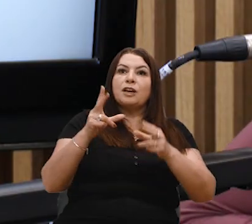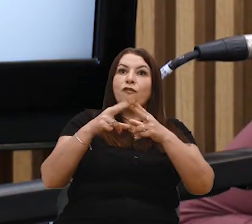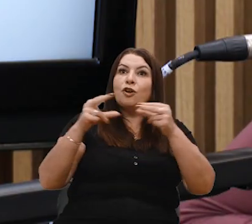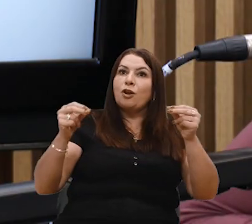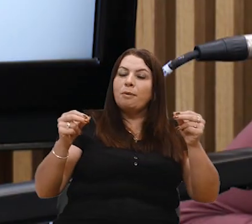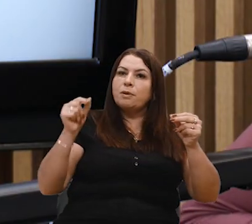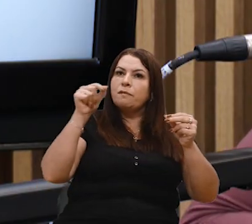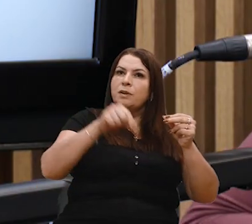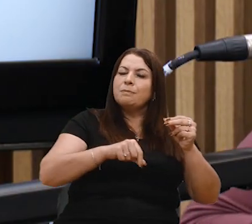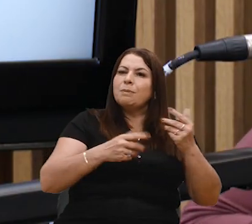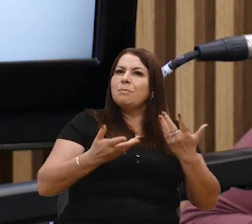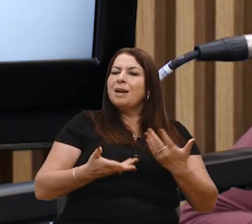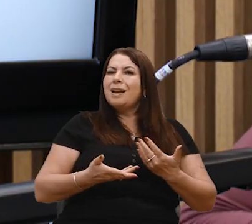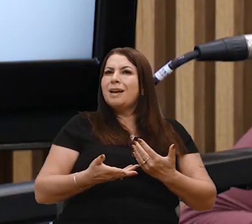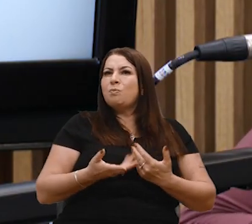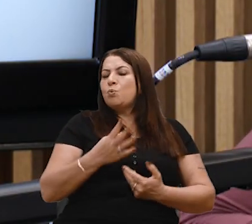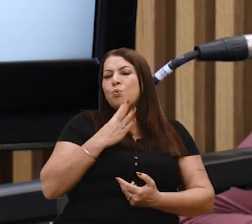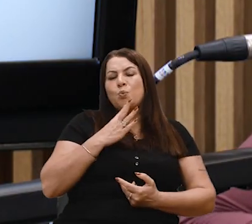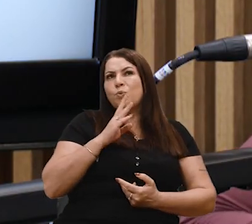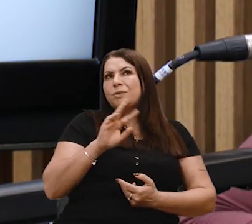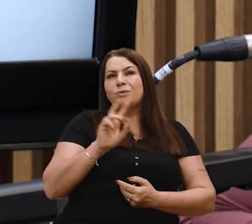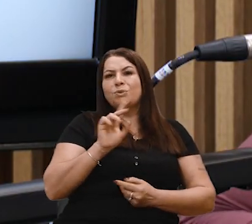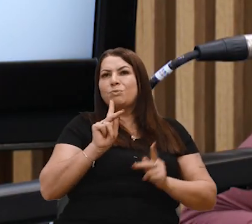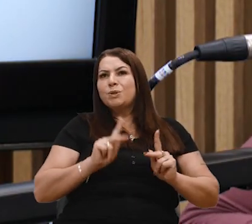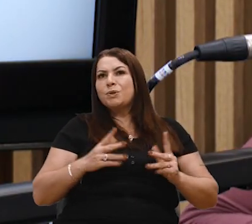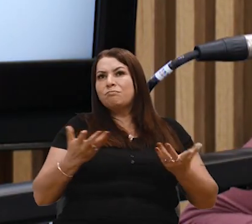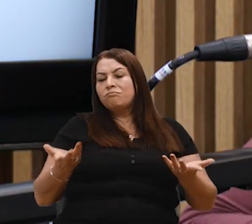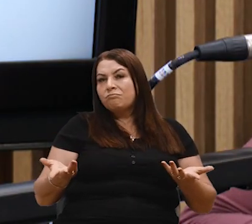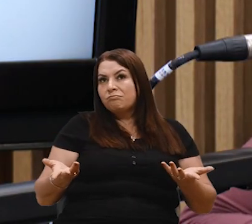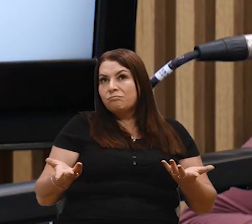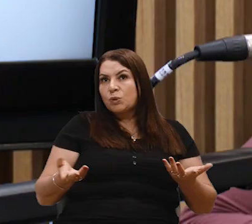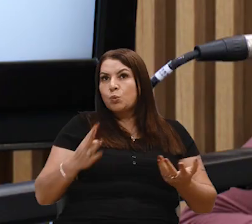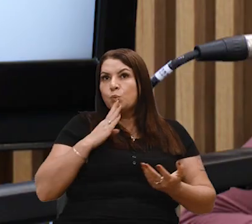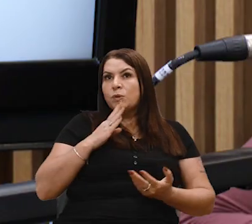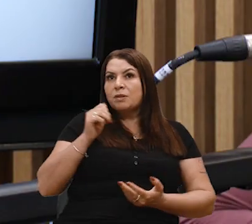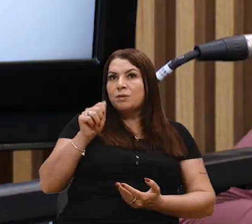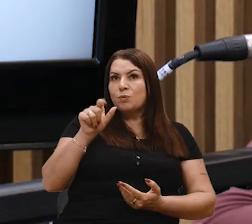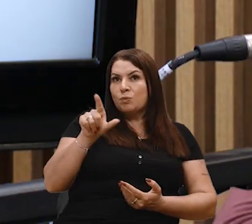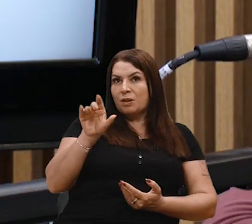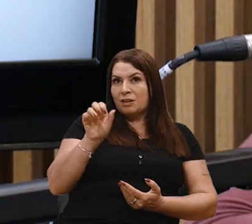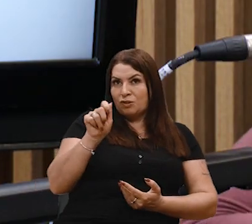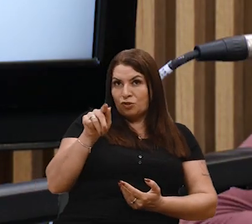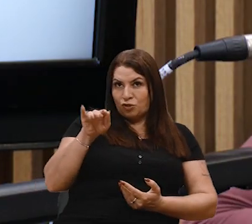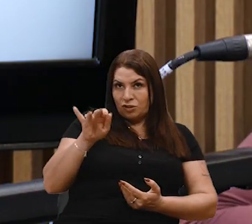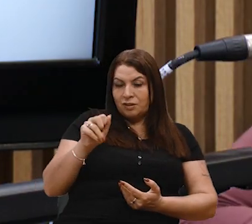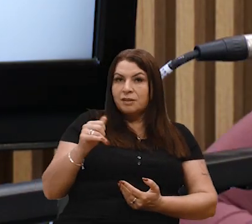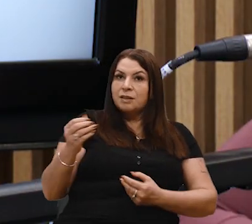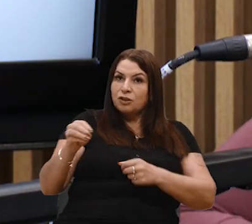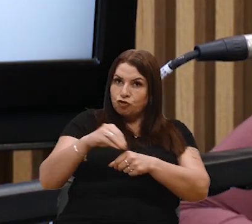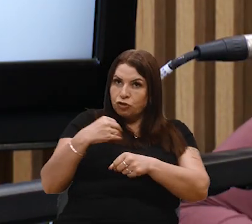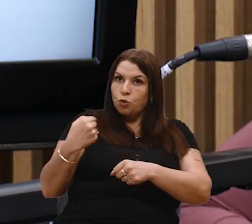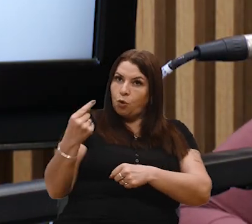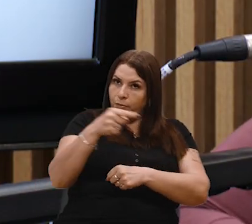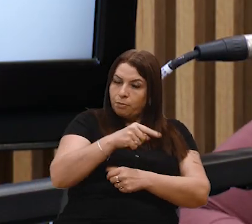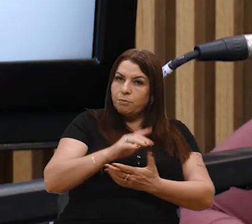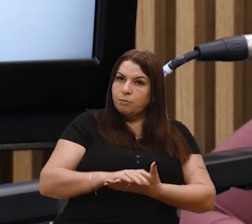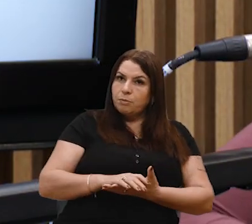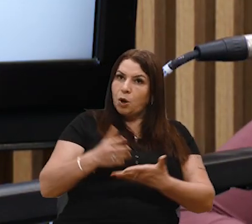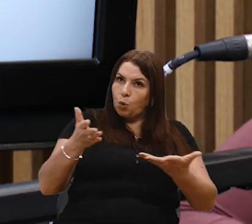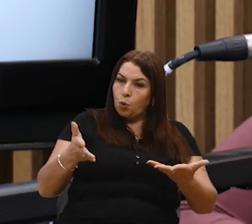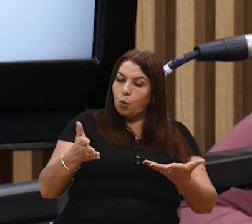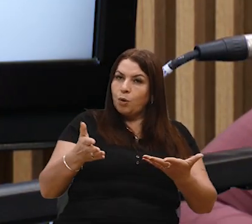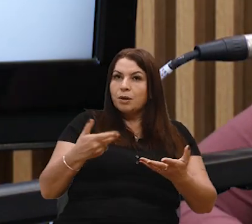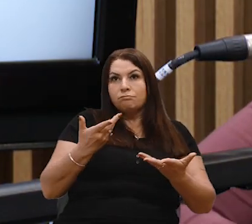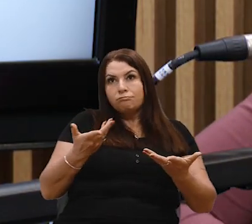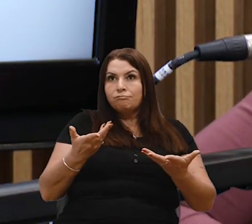ele é de Florianópolis, e ele veio para cá, Jéssica, mas eu não conheço ninguém. Ele disse, eu conheci o Alexandre, ele me indicou, né, te